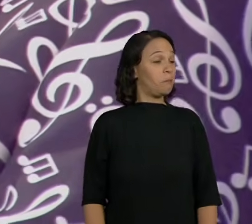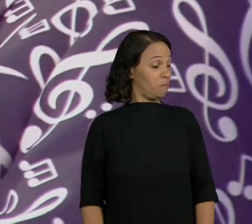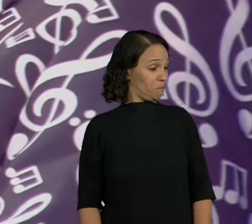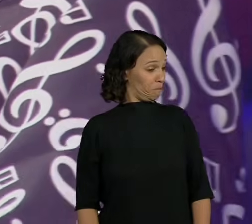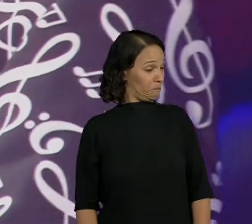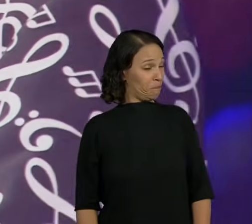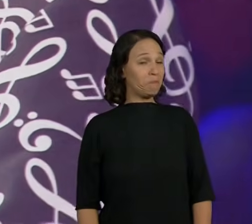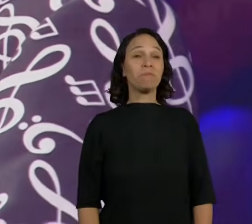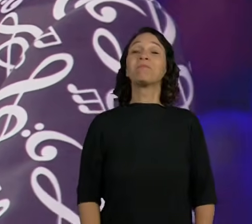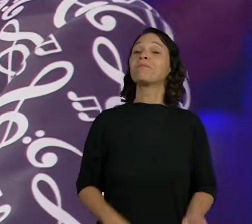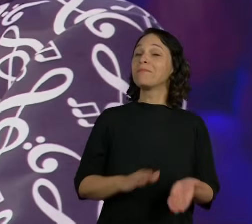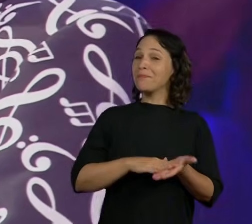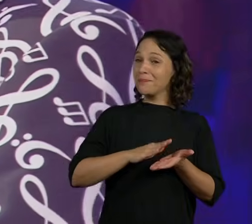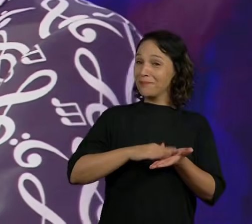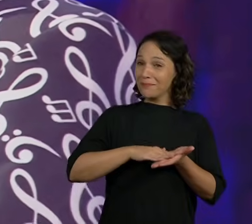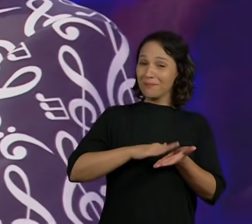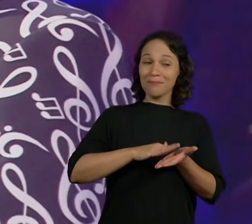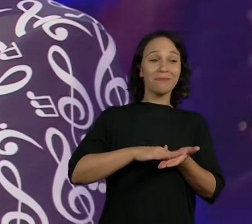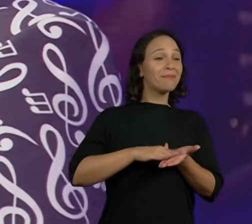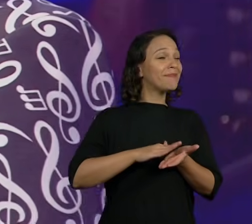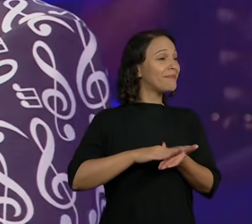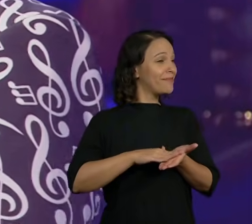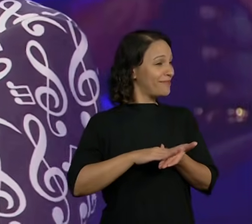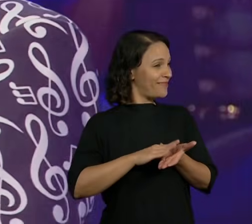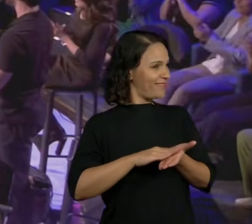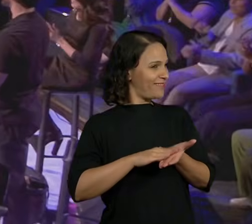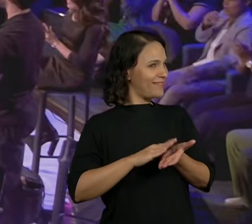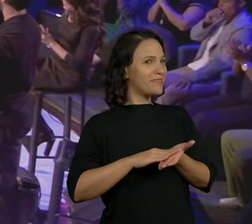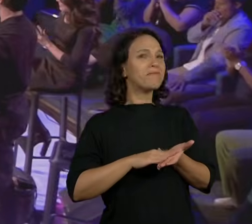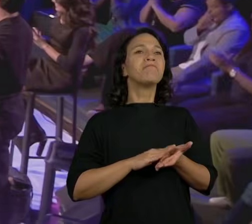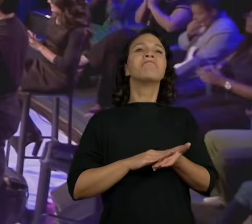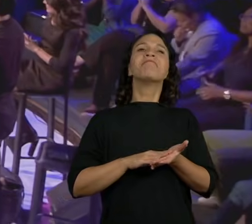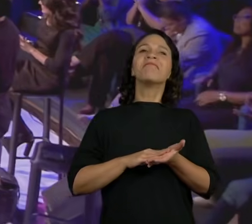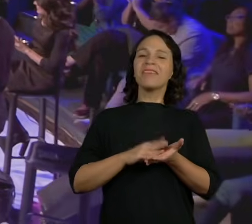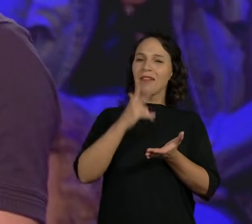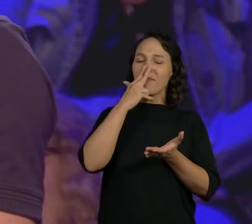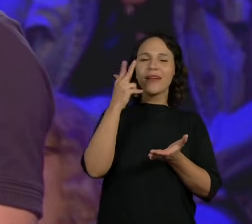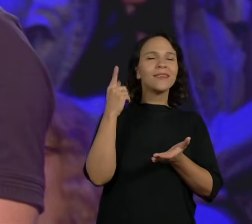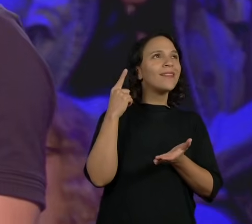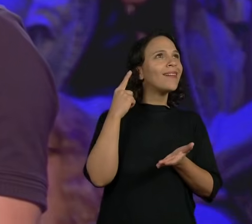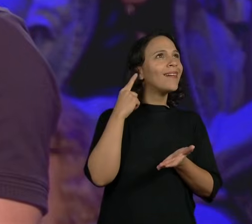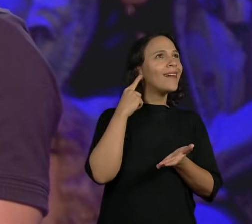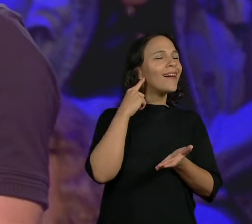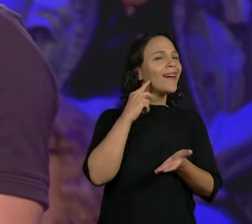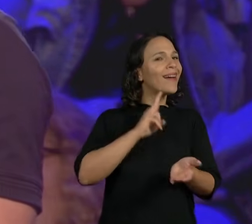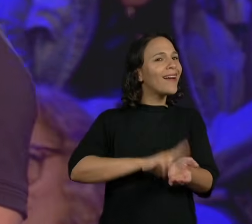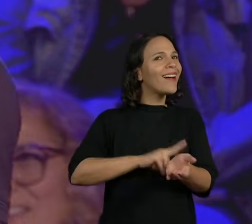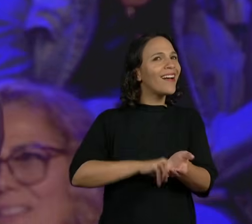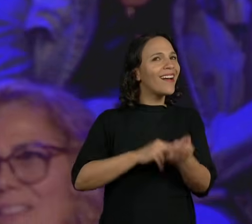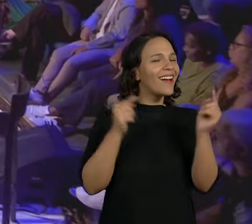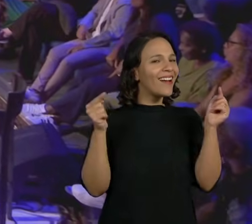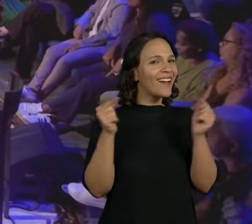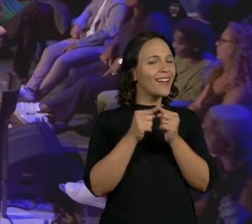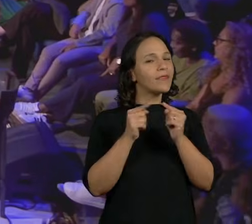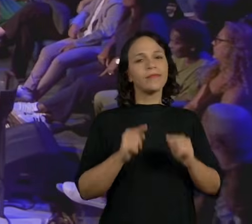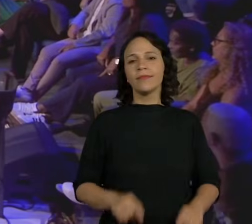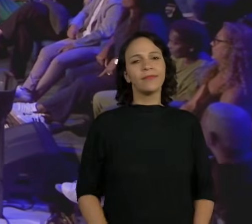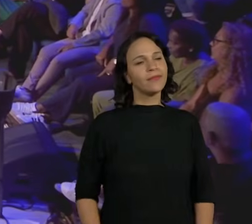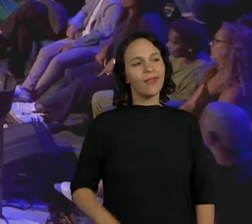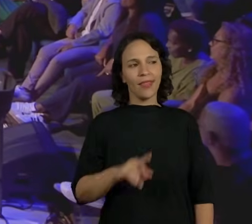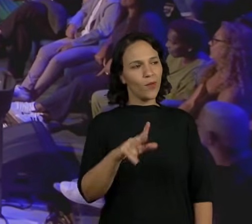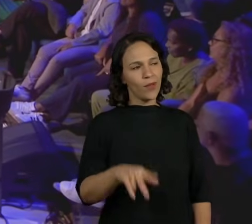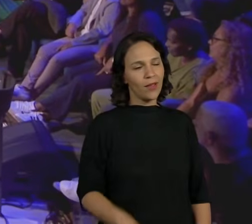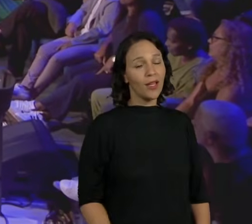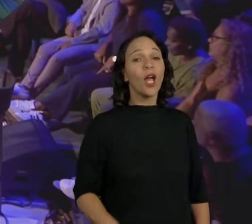Ó, gostei. Foi meio Mussum, né? Girassoles falcones. André, o nome é